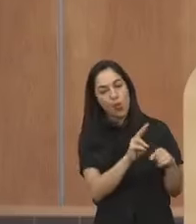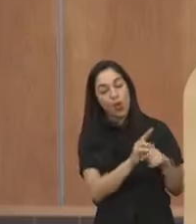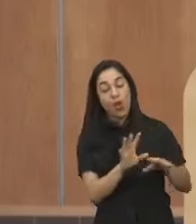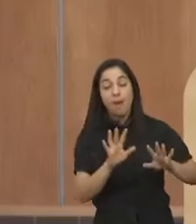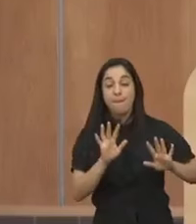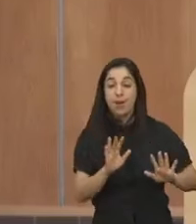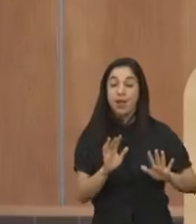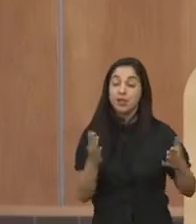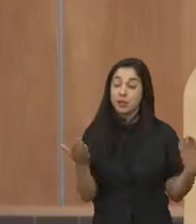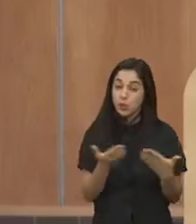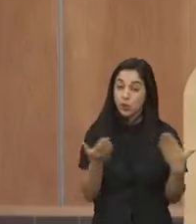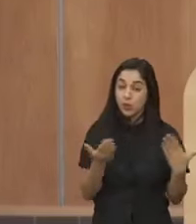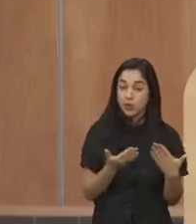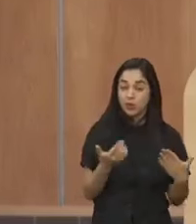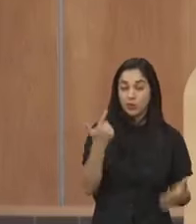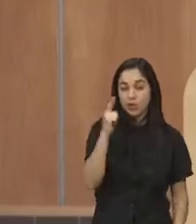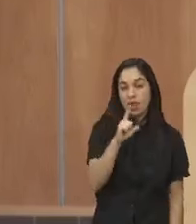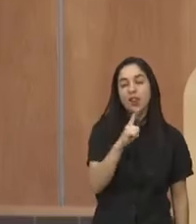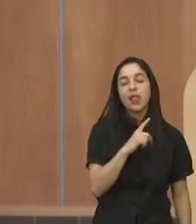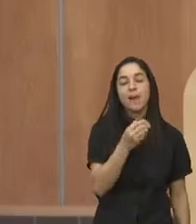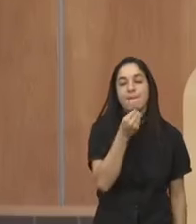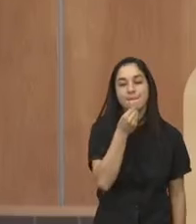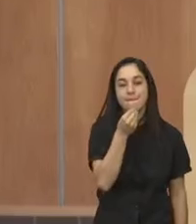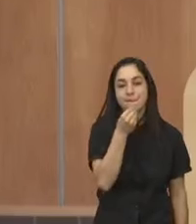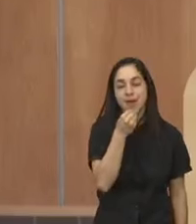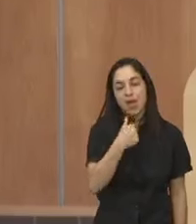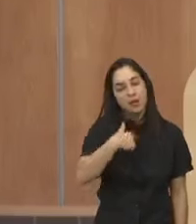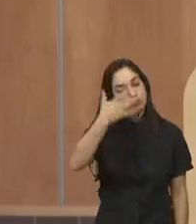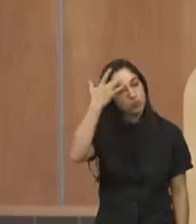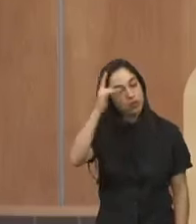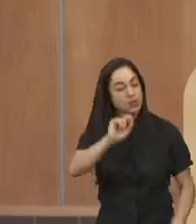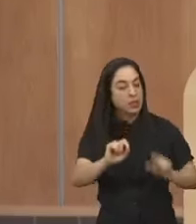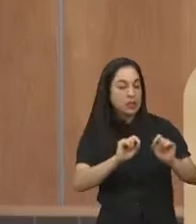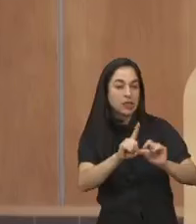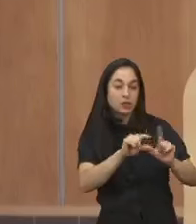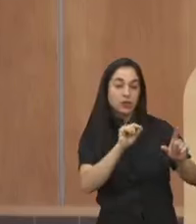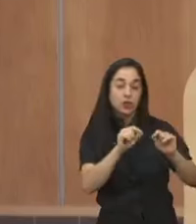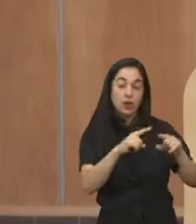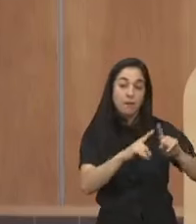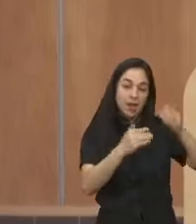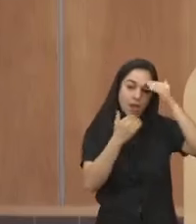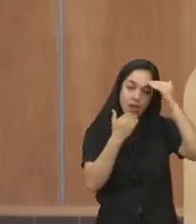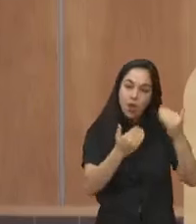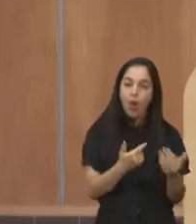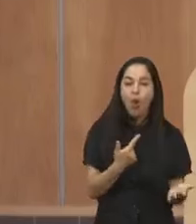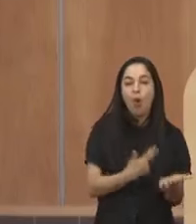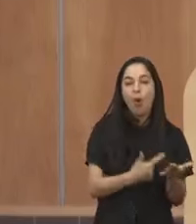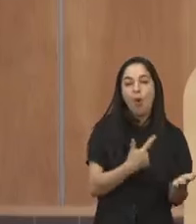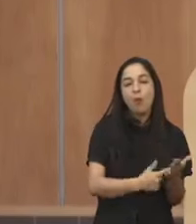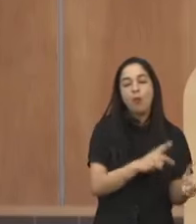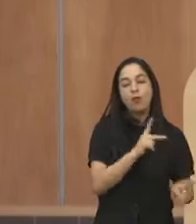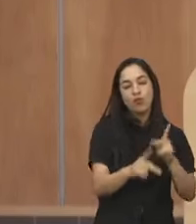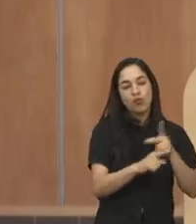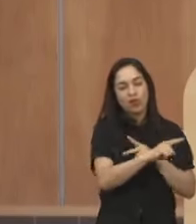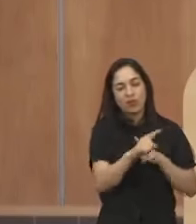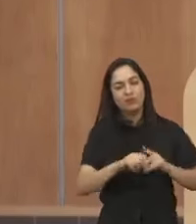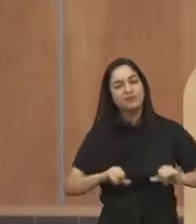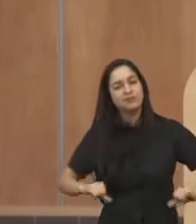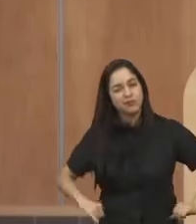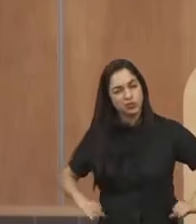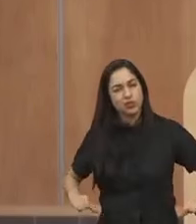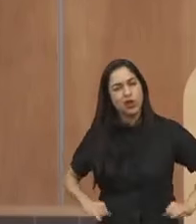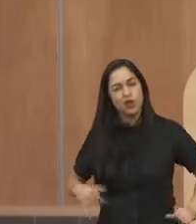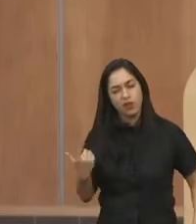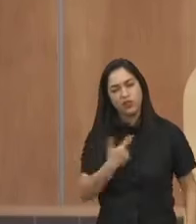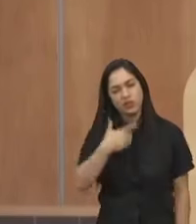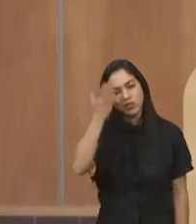aí garantido a oportunidade. Também não sei quem vai ser escolhido, mas que honre um compromisso com aquela população que é sofrida, que a gente sabe, né, quando